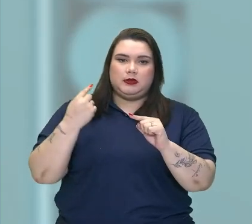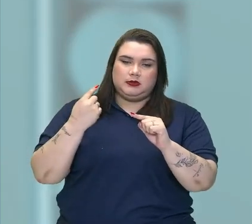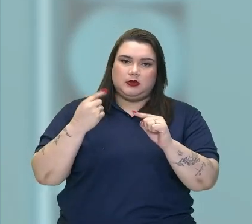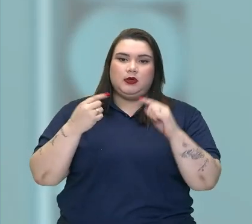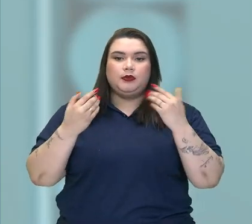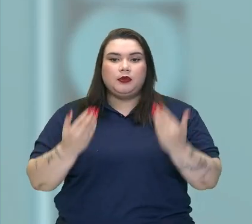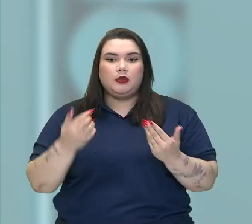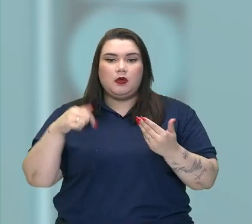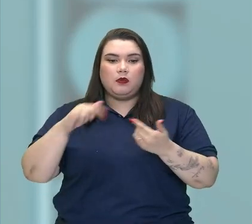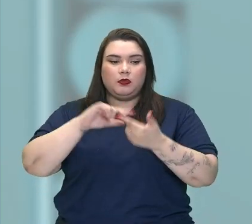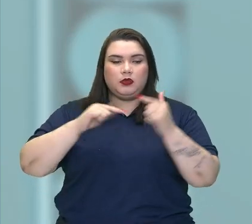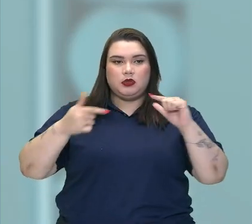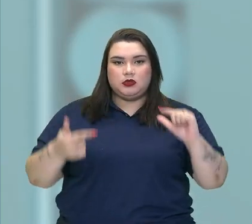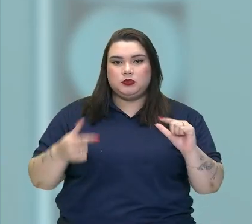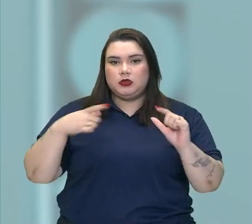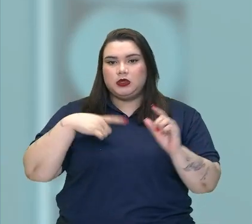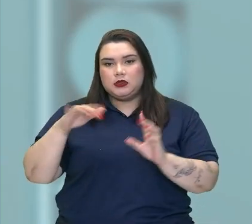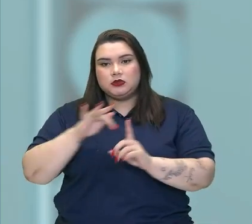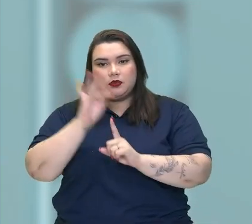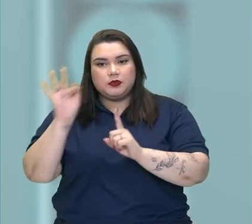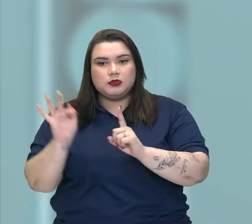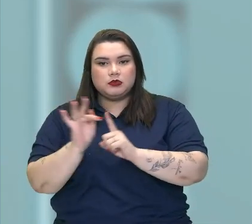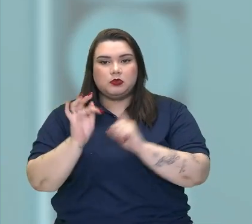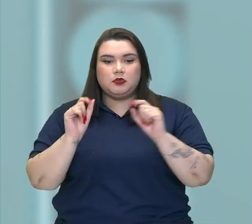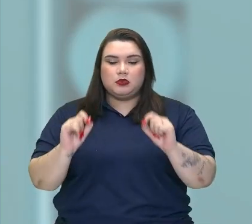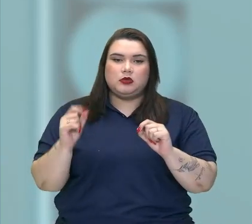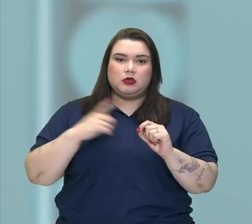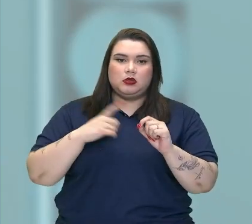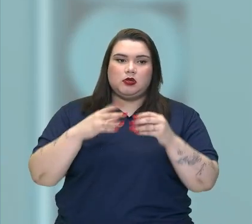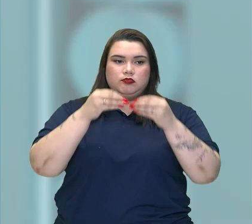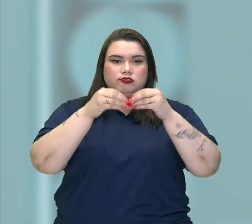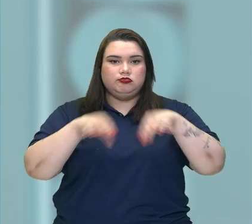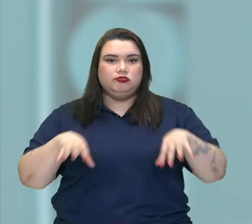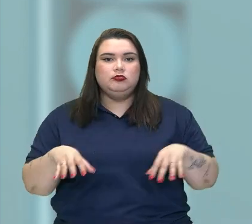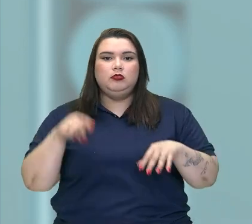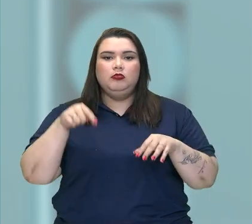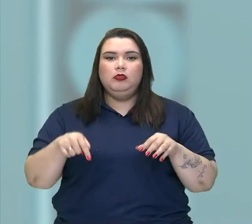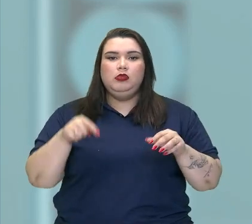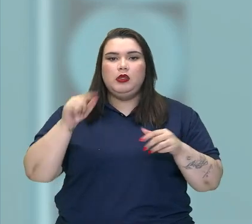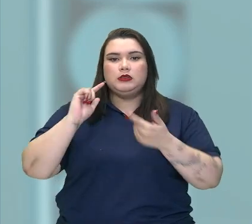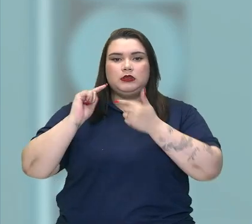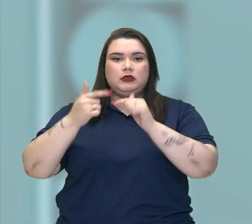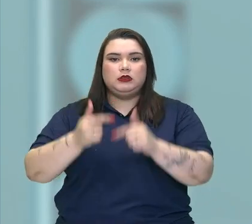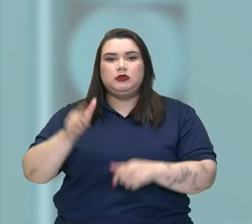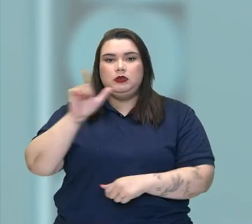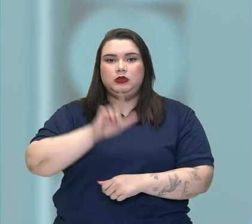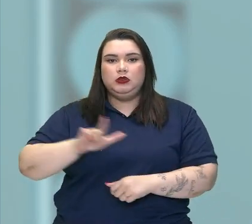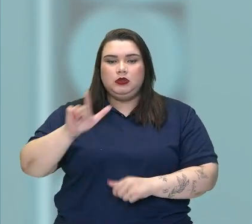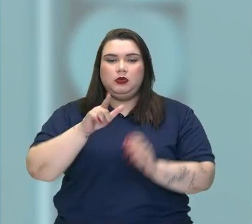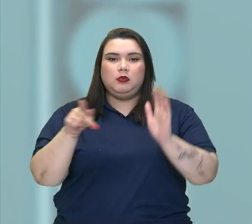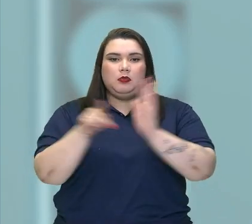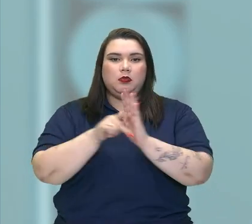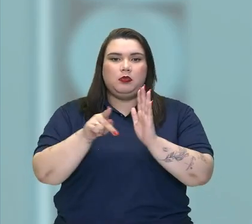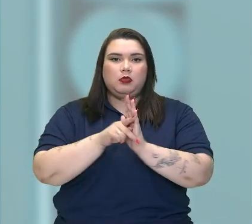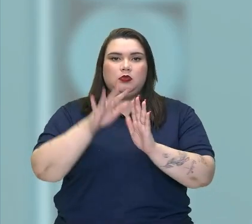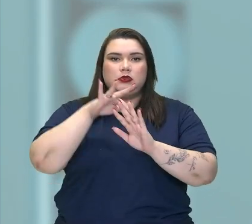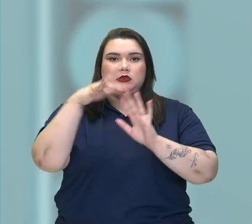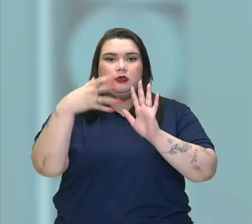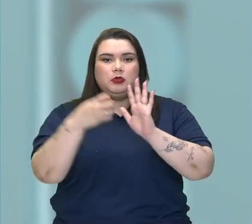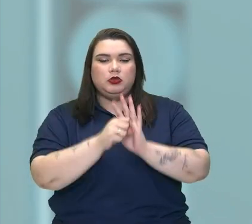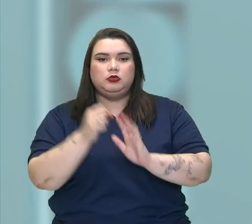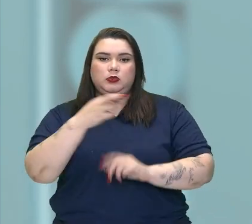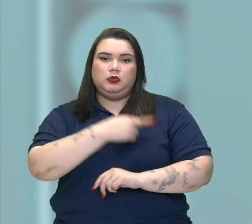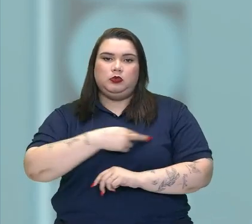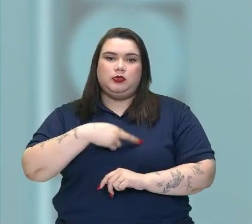em 1922, quando rompe completamente com a tradição literária lá do simbolismo, do parnasianismo, do romantismo.